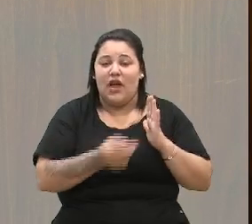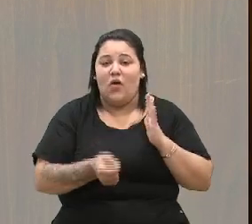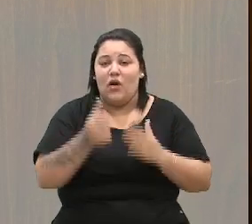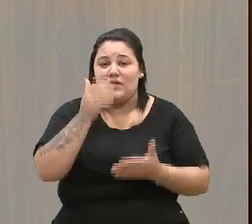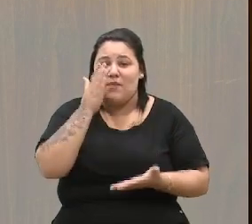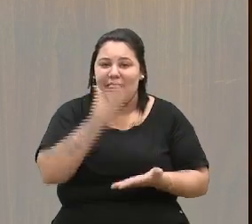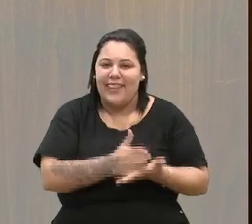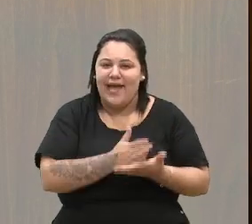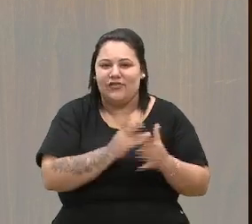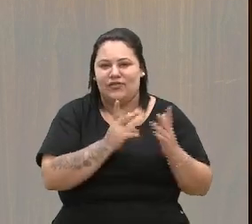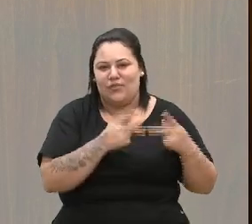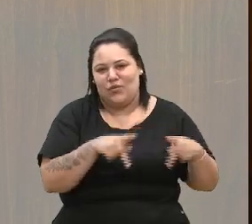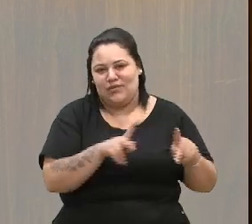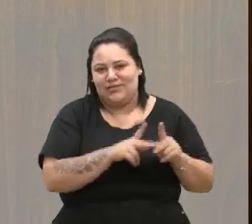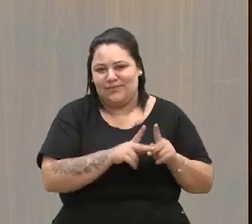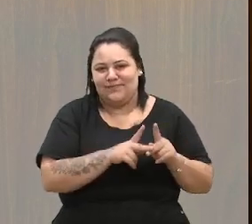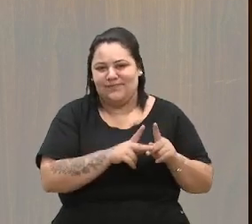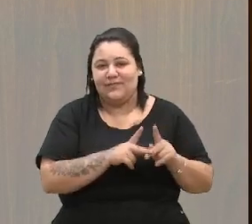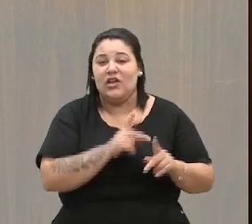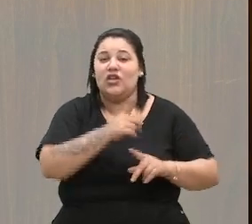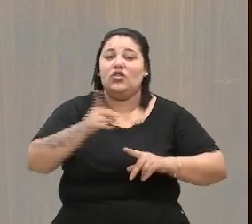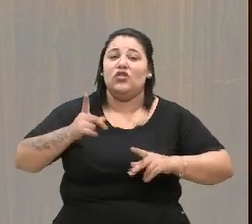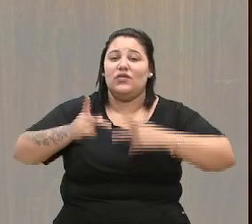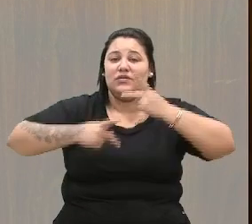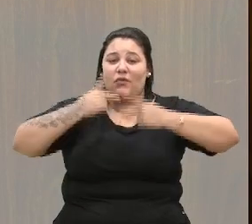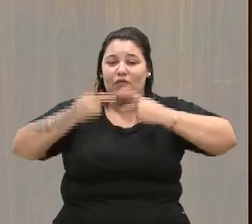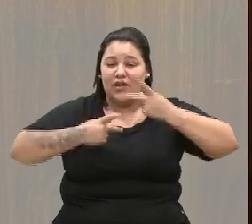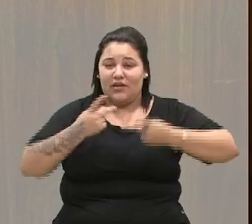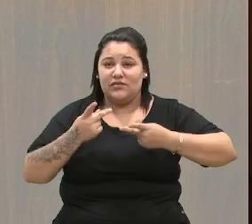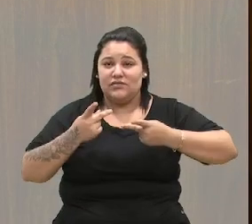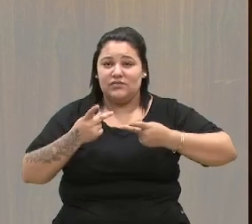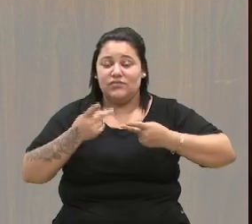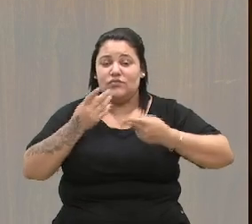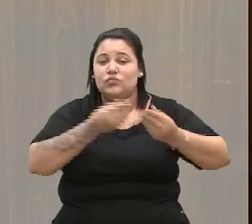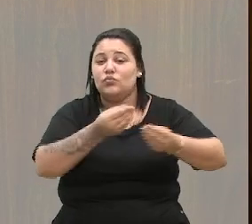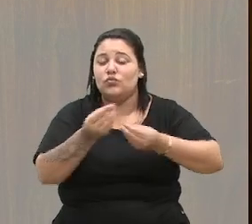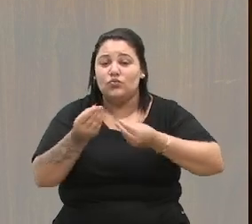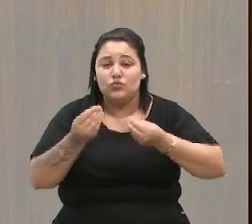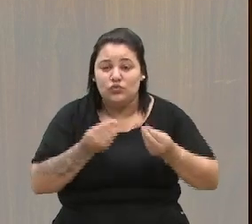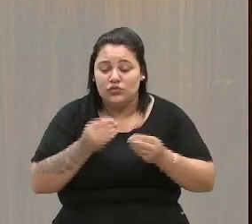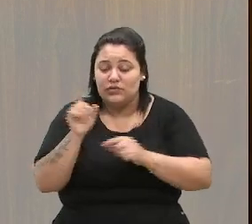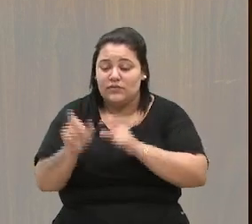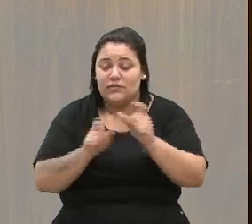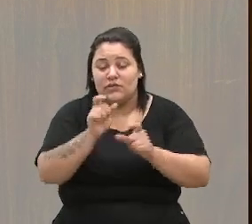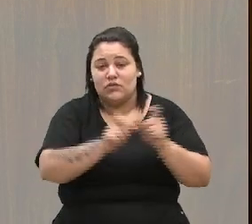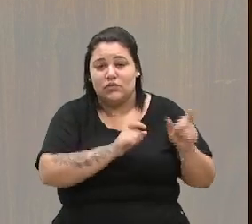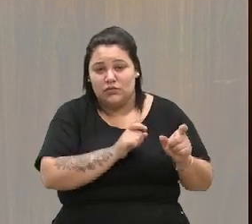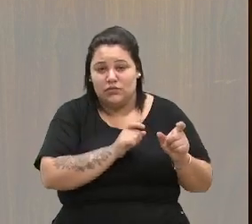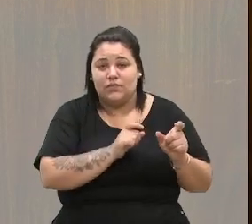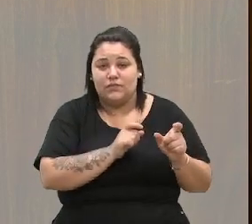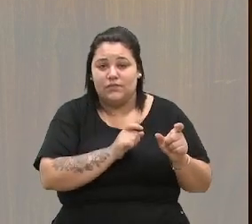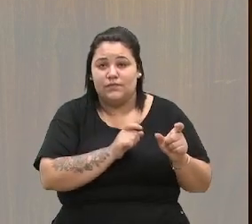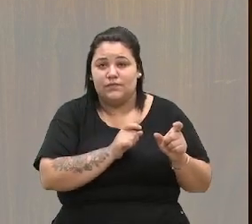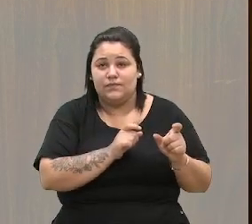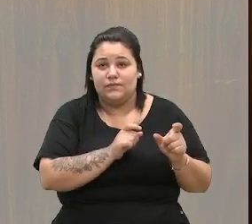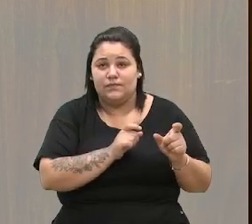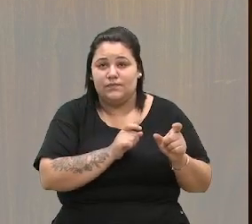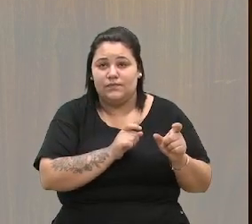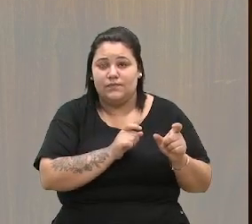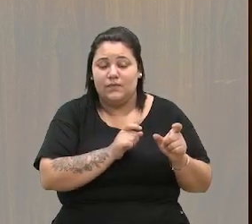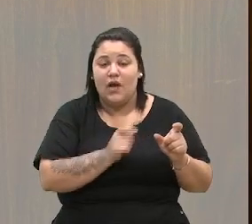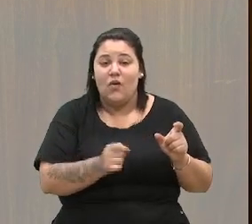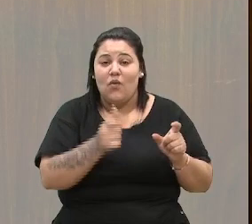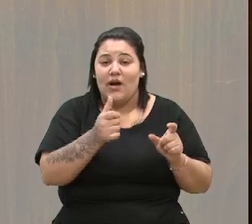da população. A gente está falando de muitas pessoas, de praticamente metade,